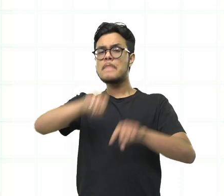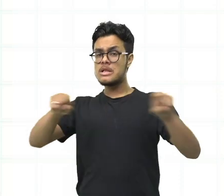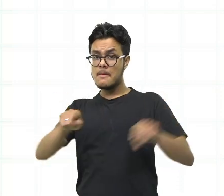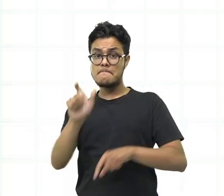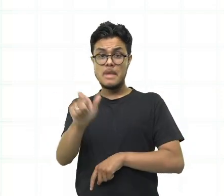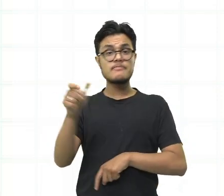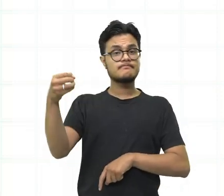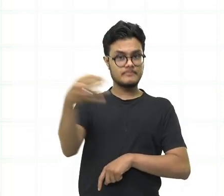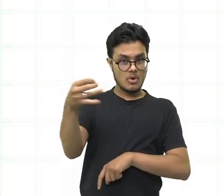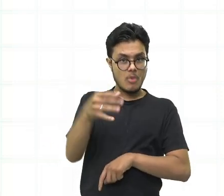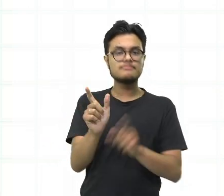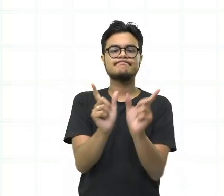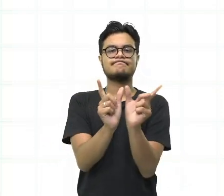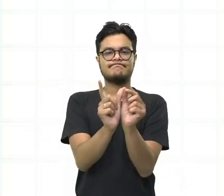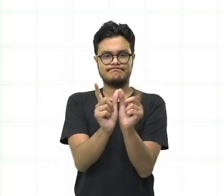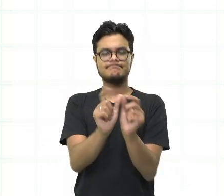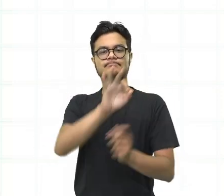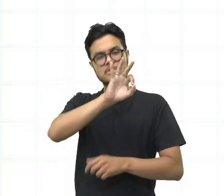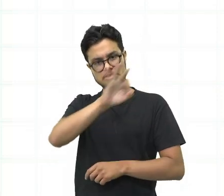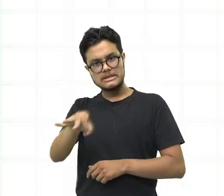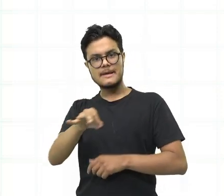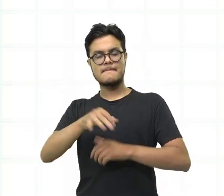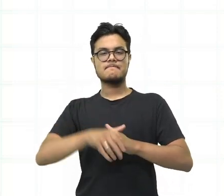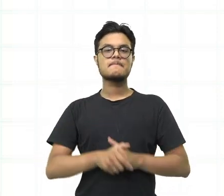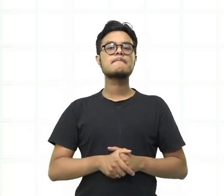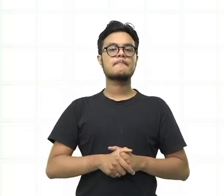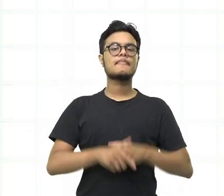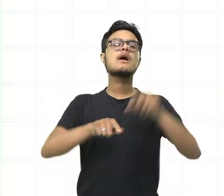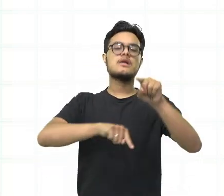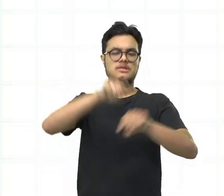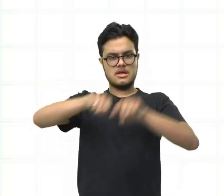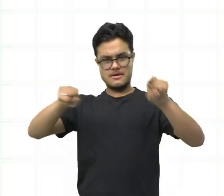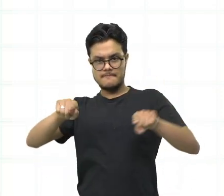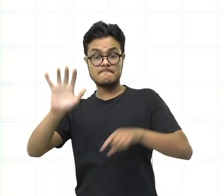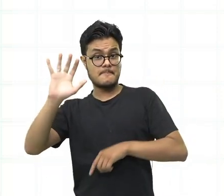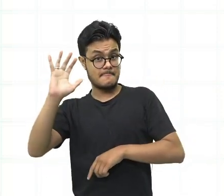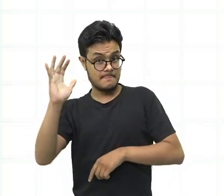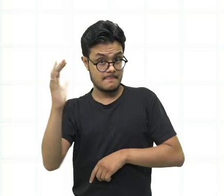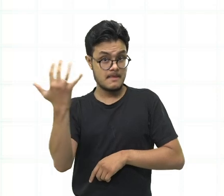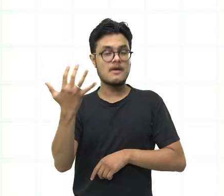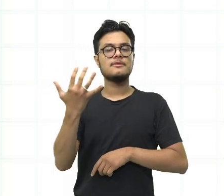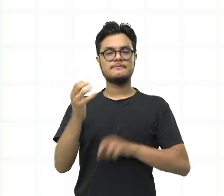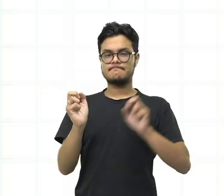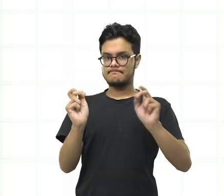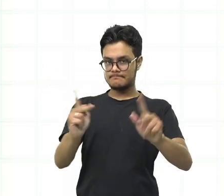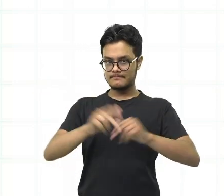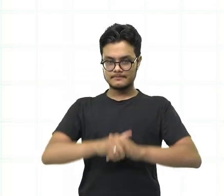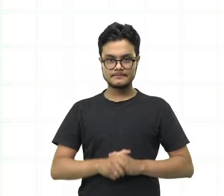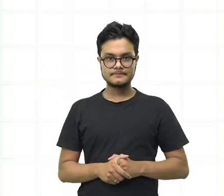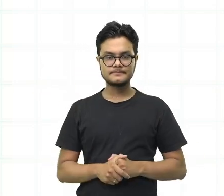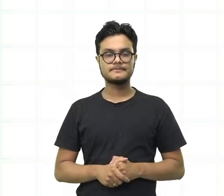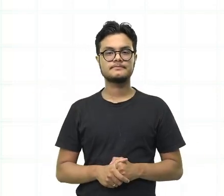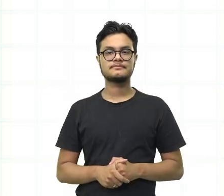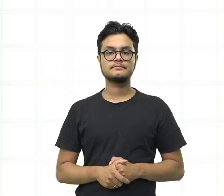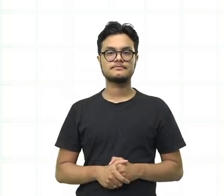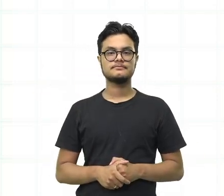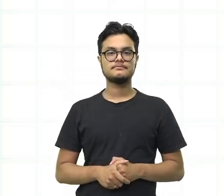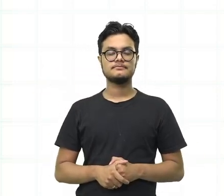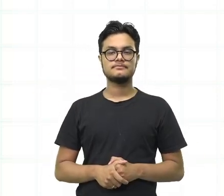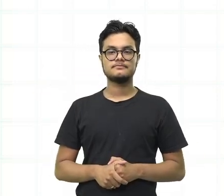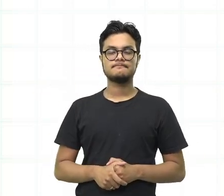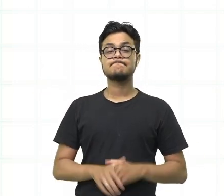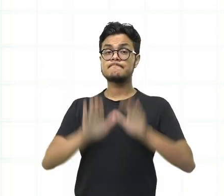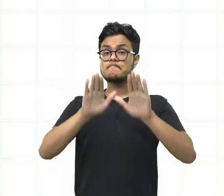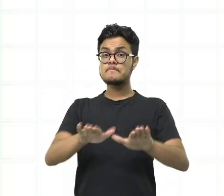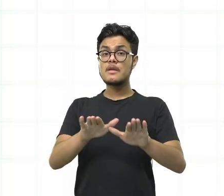palavra composta, né? Sendo formada por derivação sufixal. Certo?